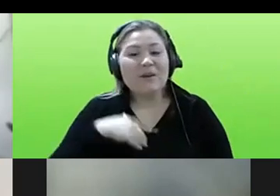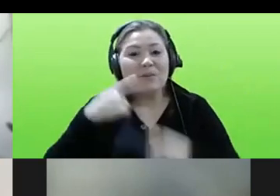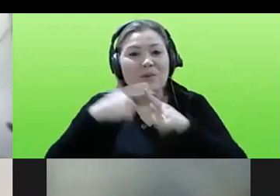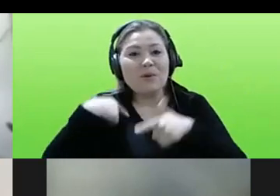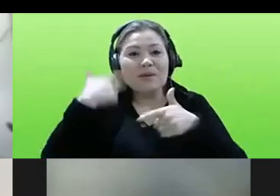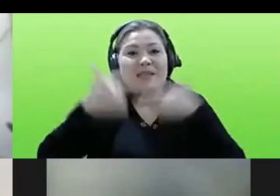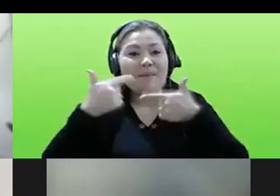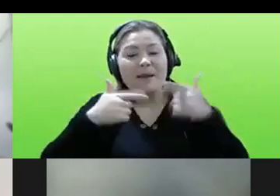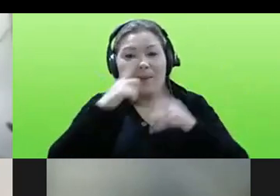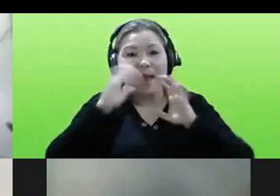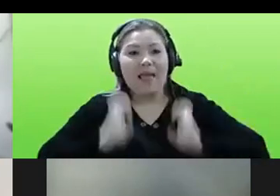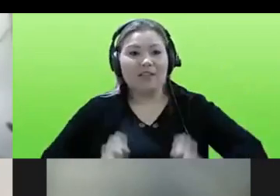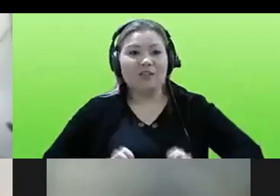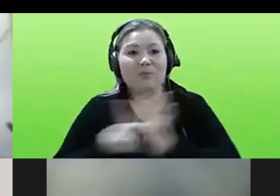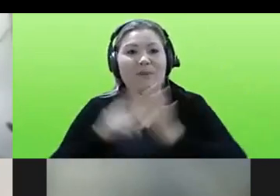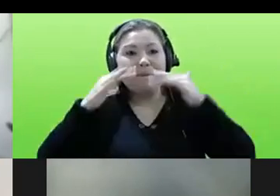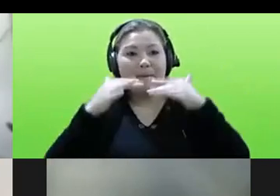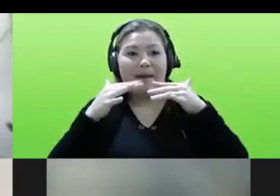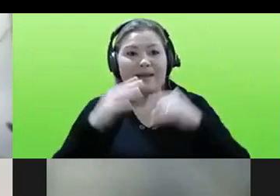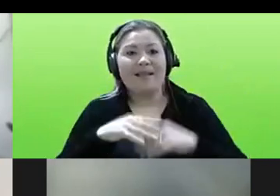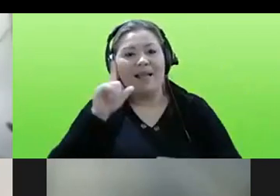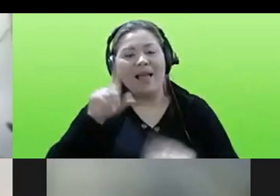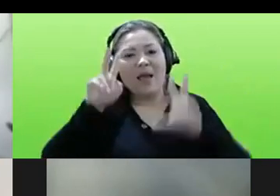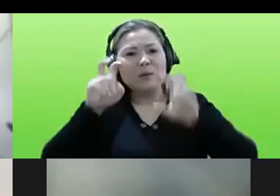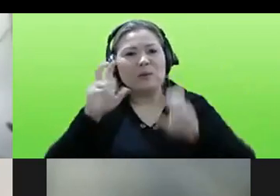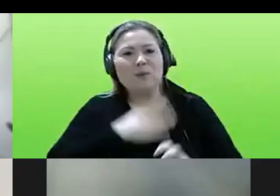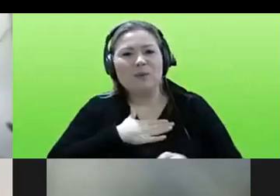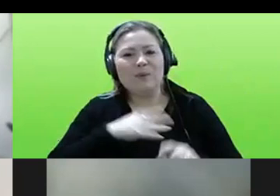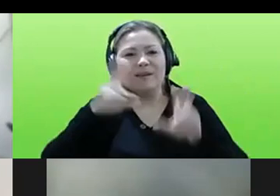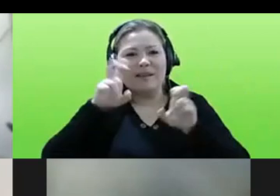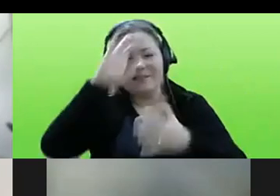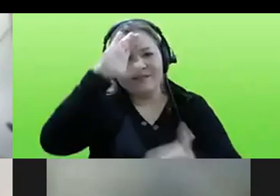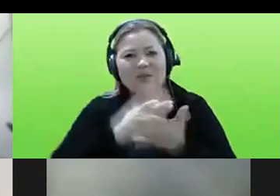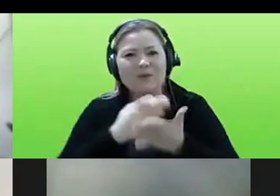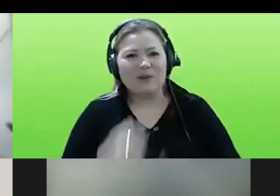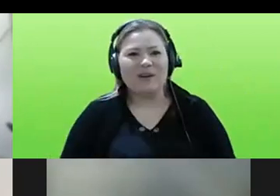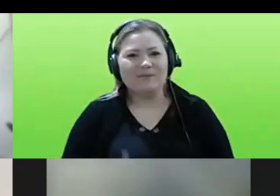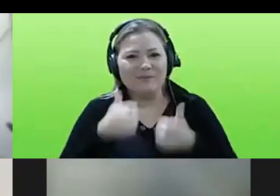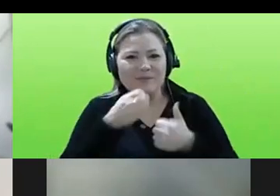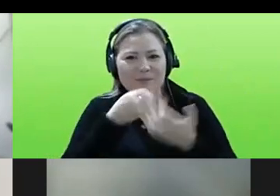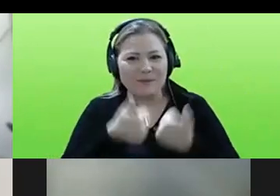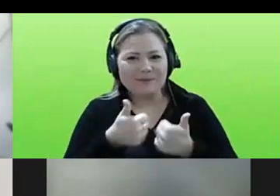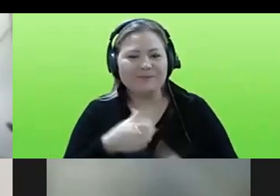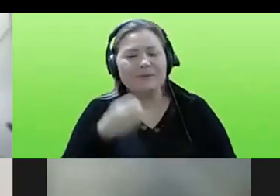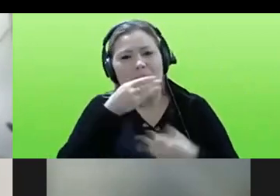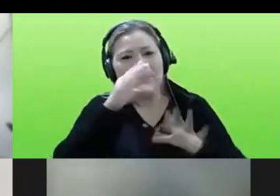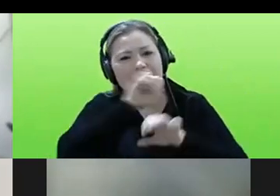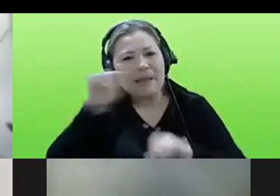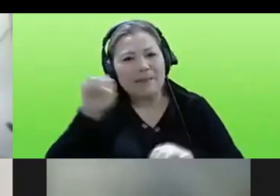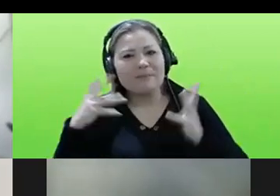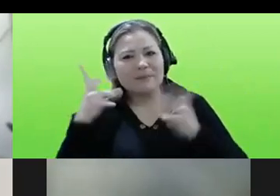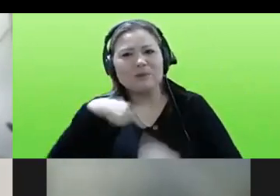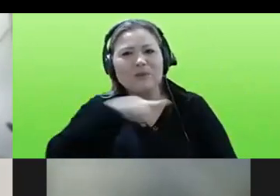eu trabalho com ética de máquina. Esse é o tema da minha tese de doutorado. Tá bom, pessoal? Um bom semestre aí para todo